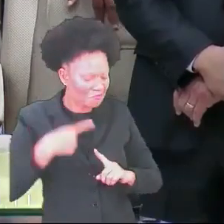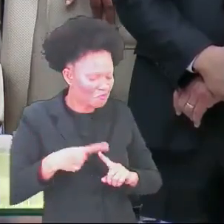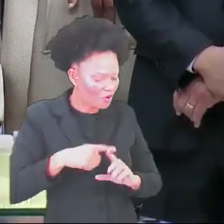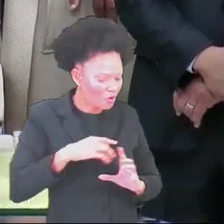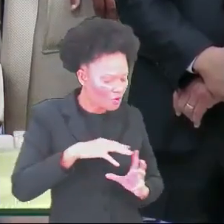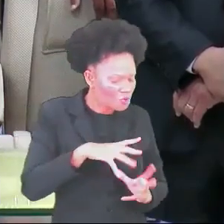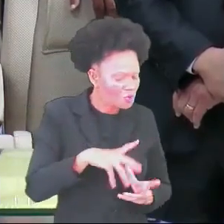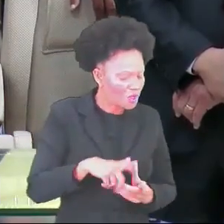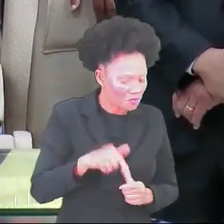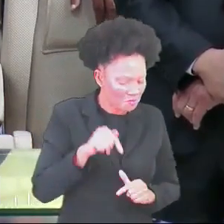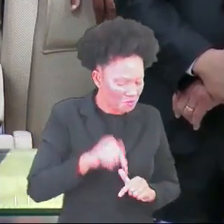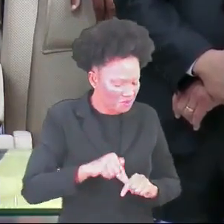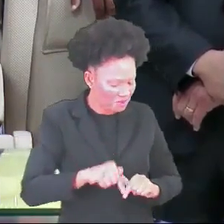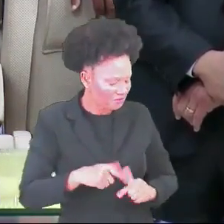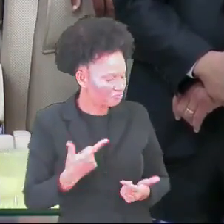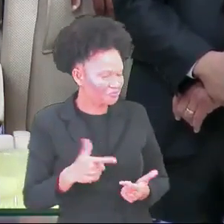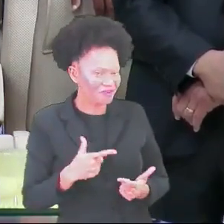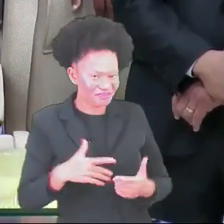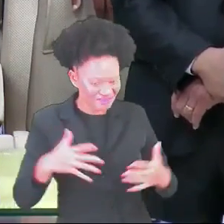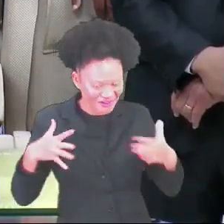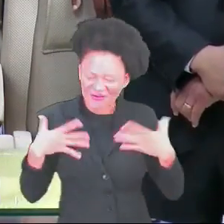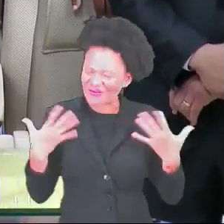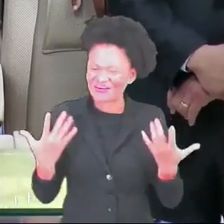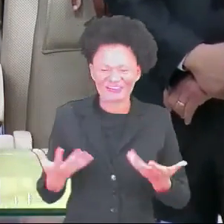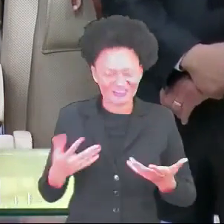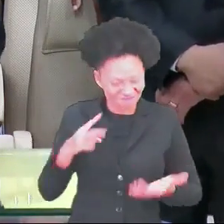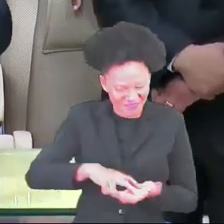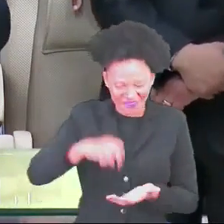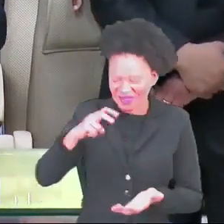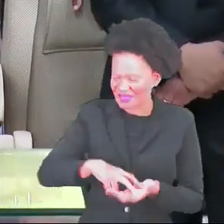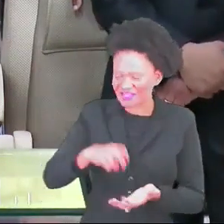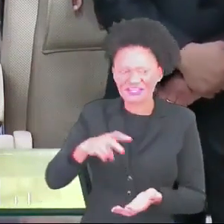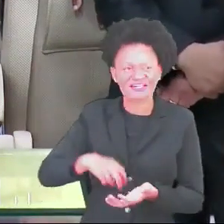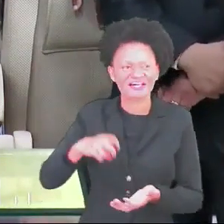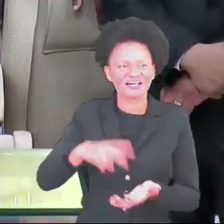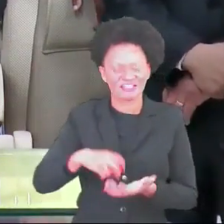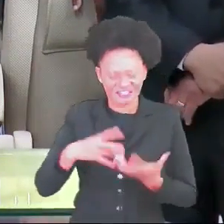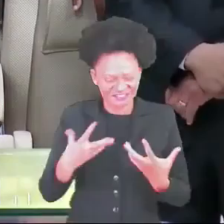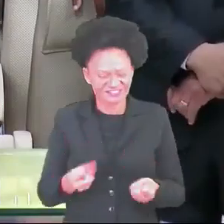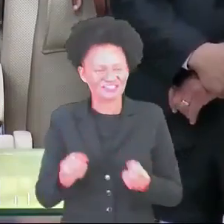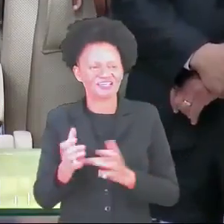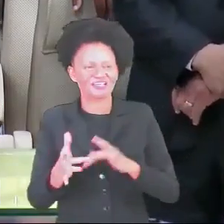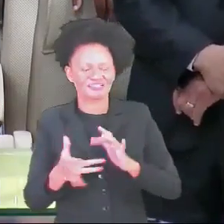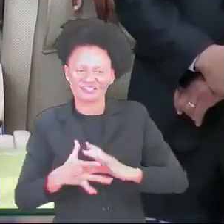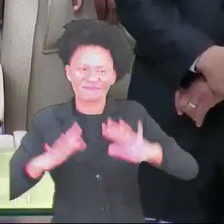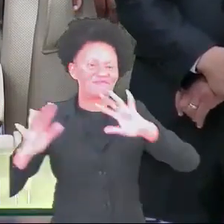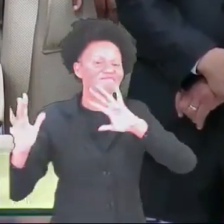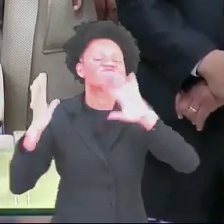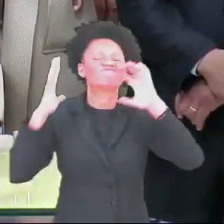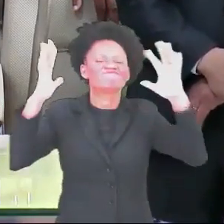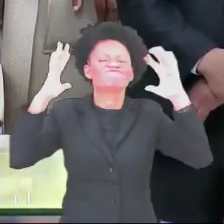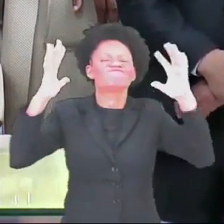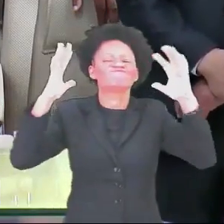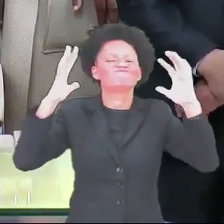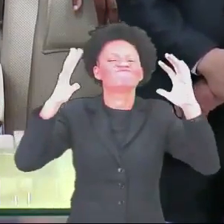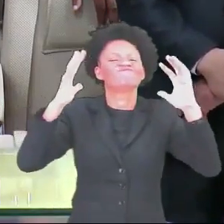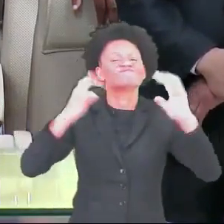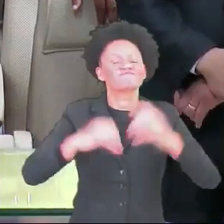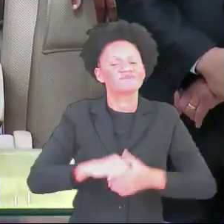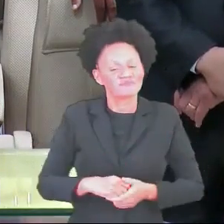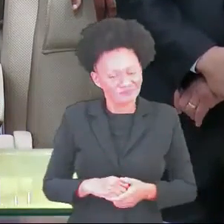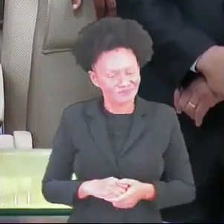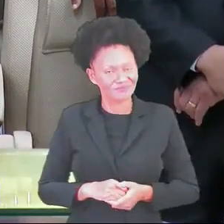Irmão, glorifica o Senhor. Sorri, pula, sapateia, balança as mãos.